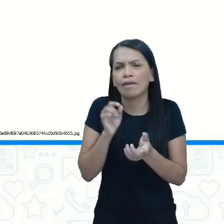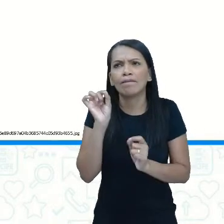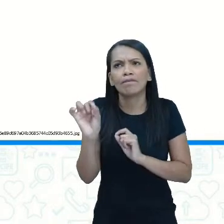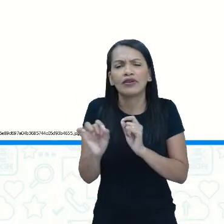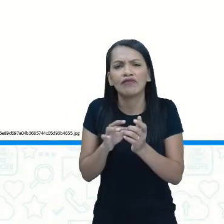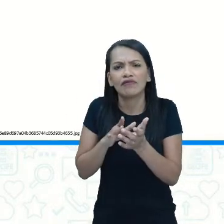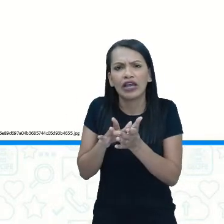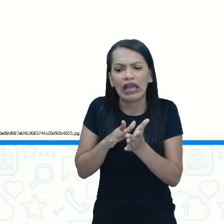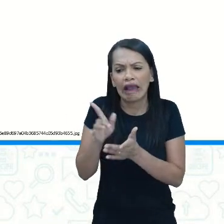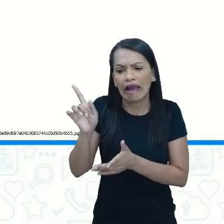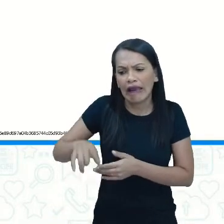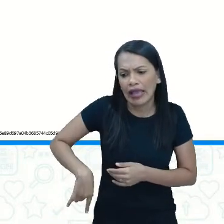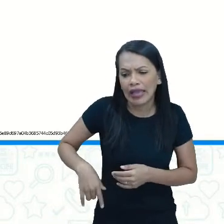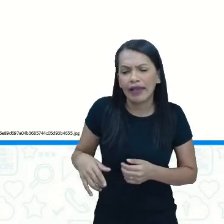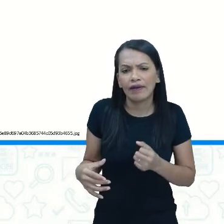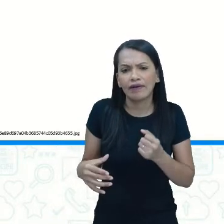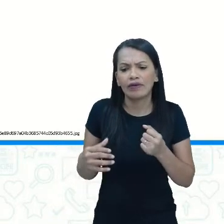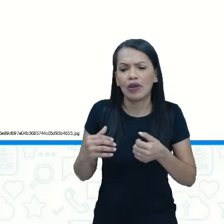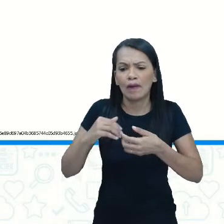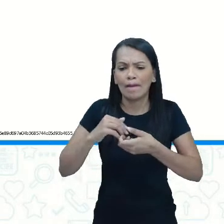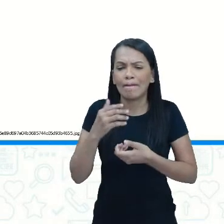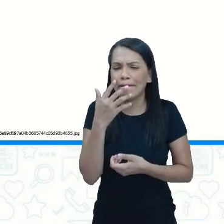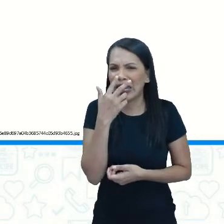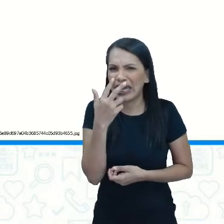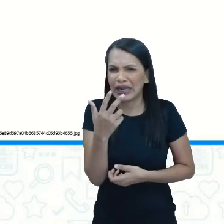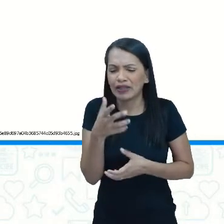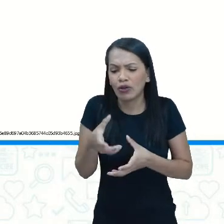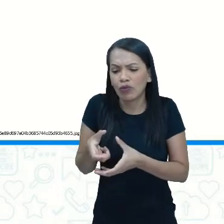finja que está segurando uma batata